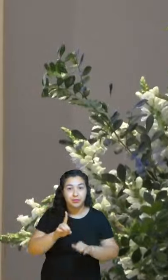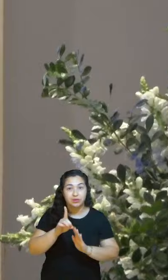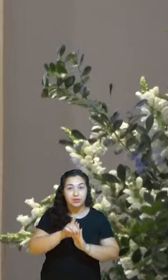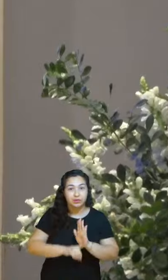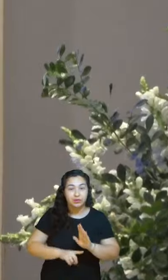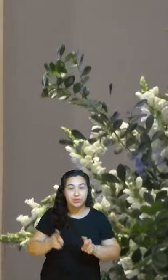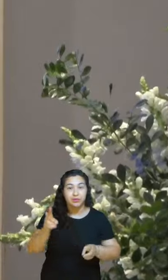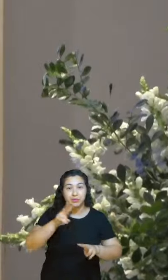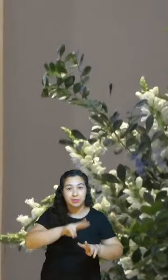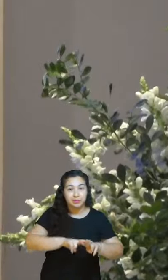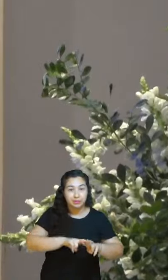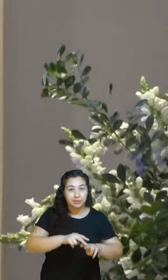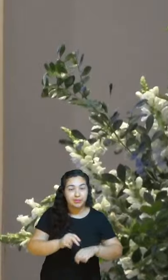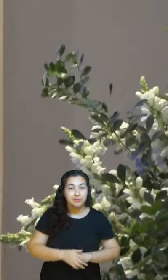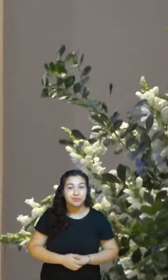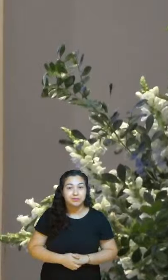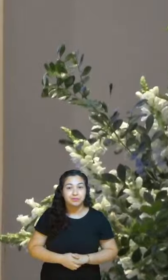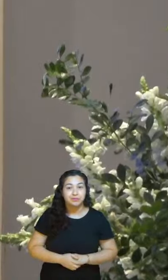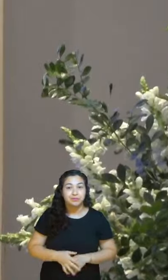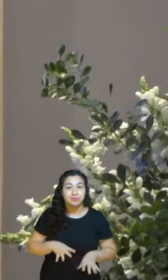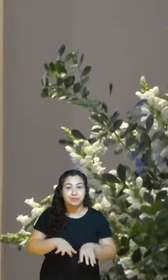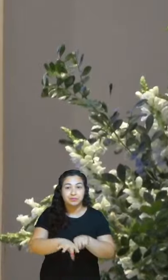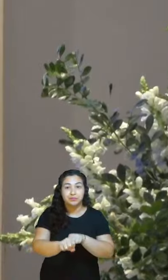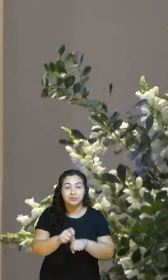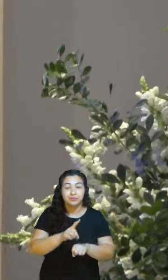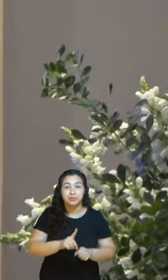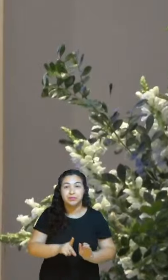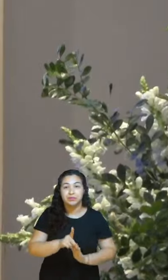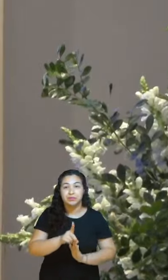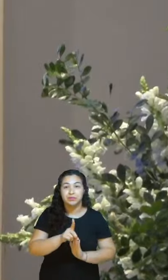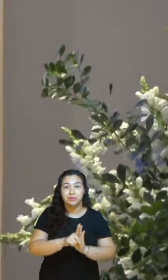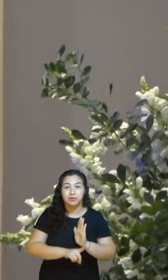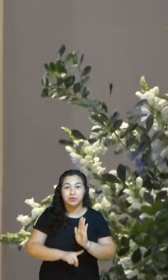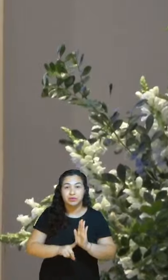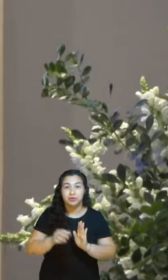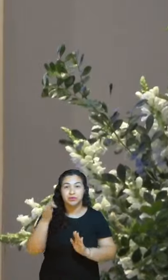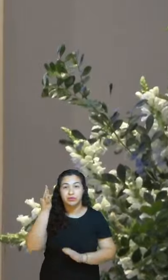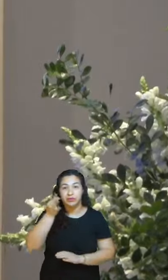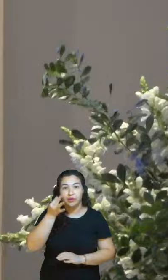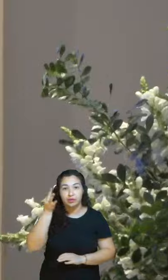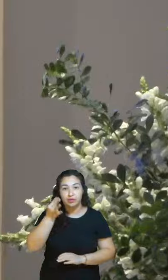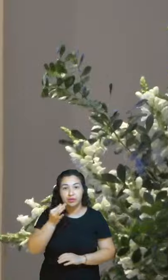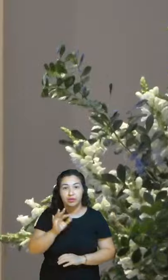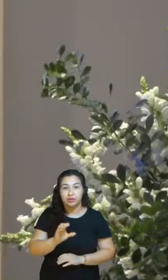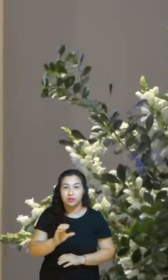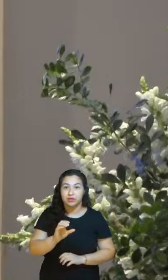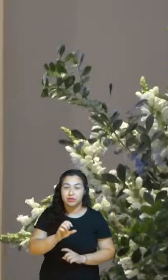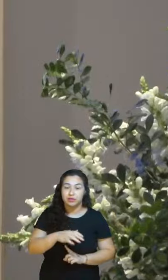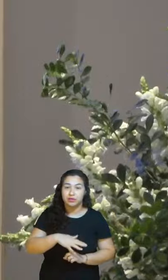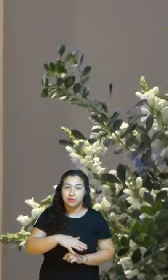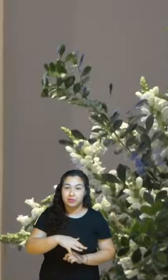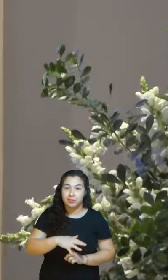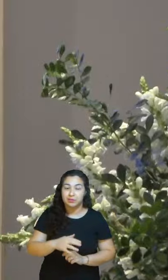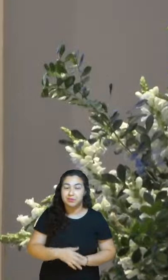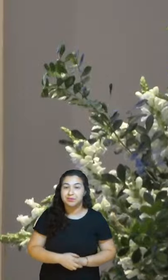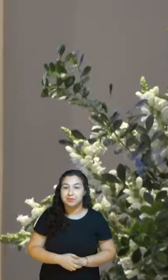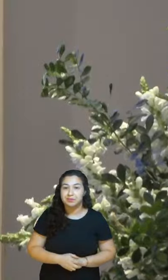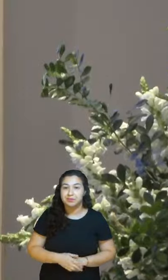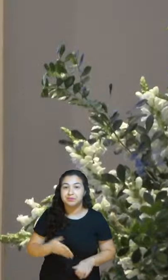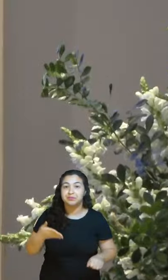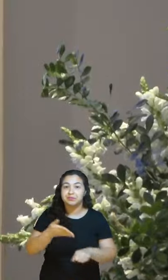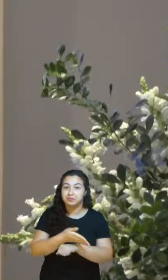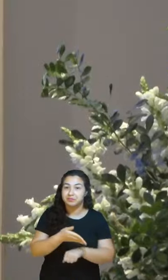Brasília e graduado em direito pela pela Faculdade de Direito de Curitiba tem atuação